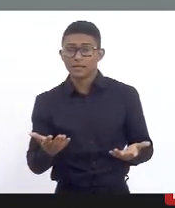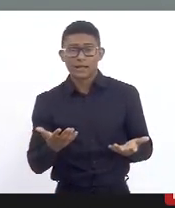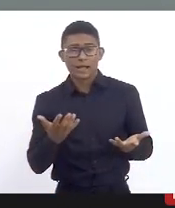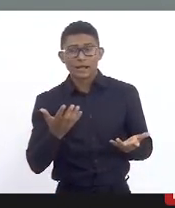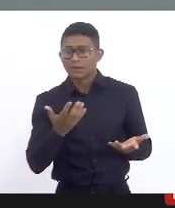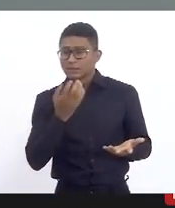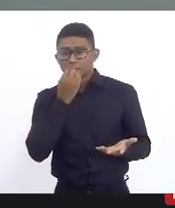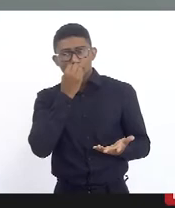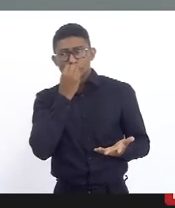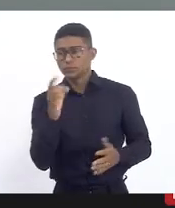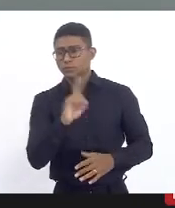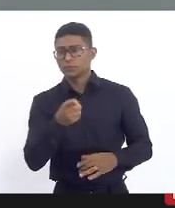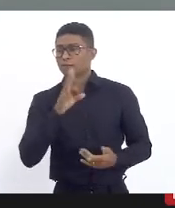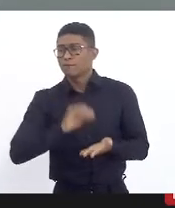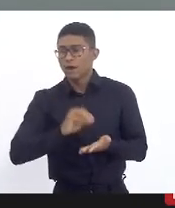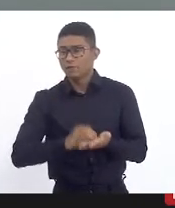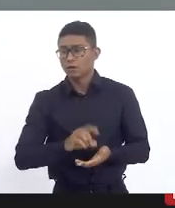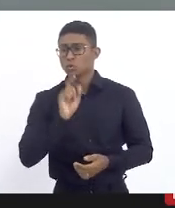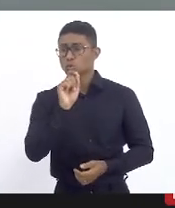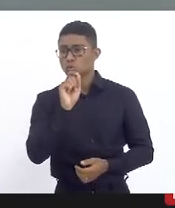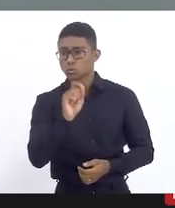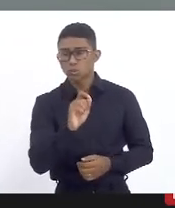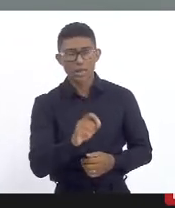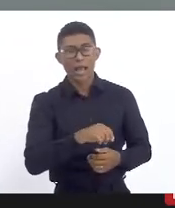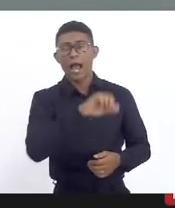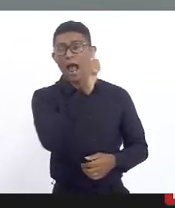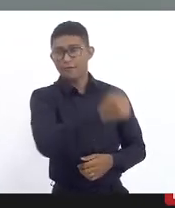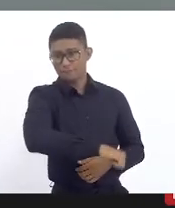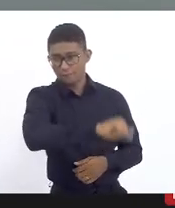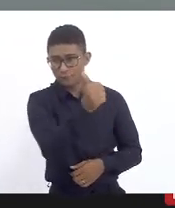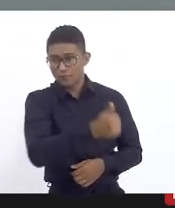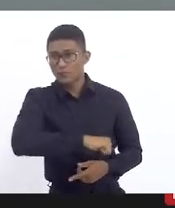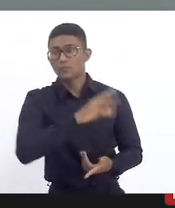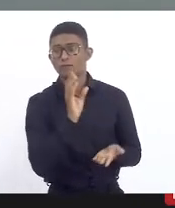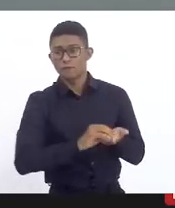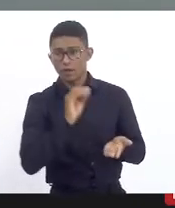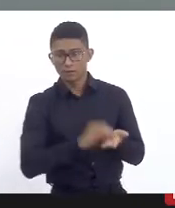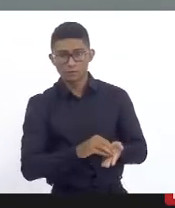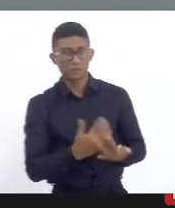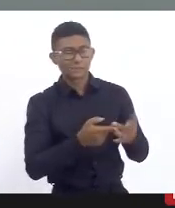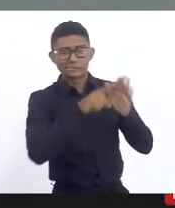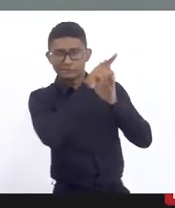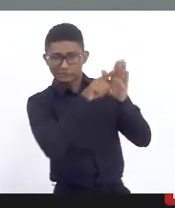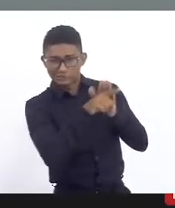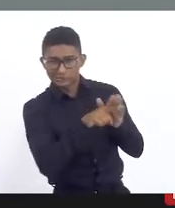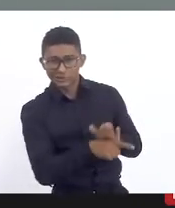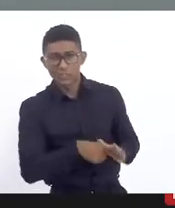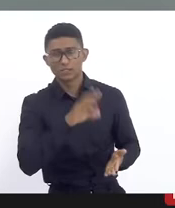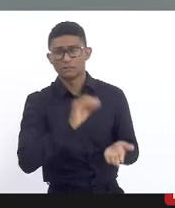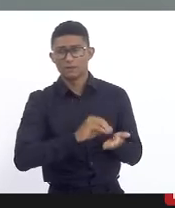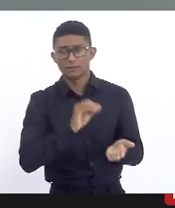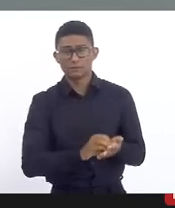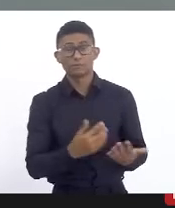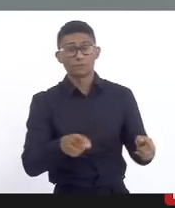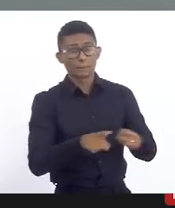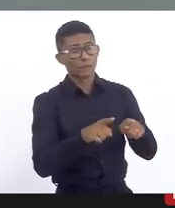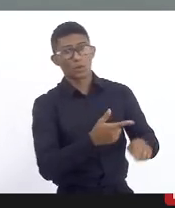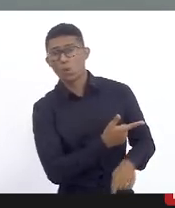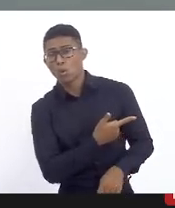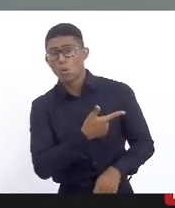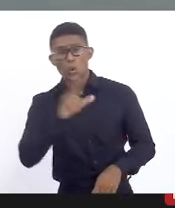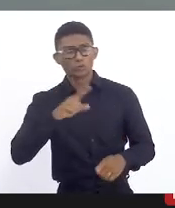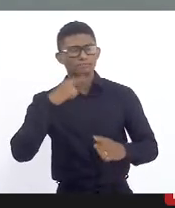foi analisado na avaliação técnica ambiental dessa implantação. Existe um outro aspecto também